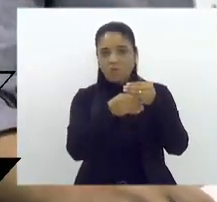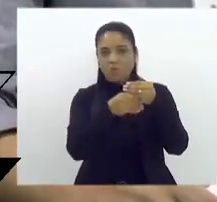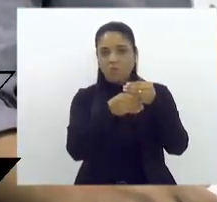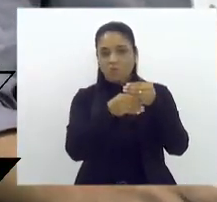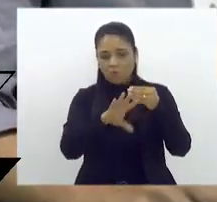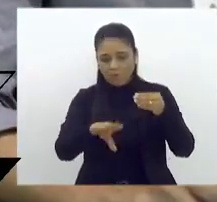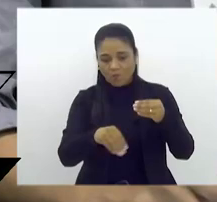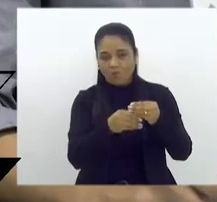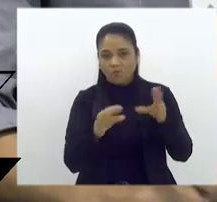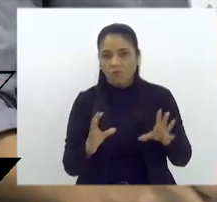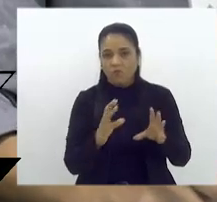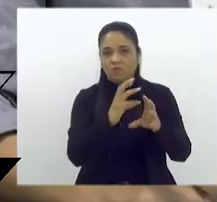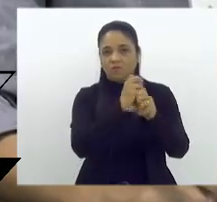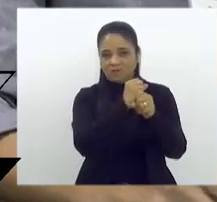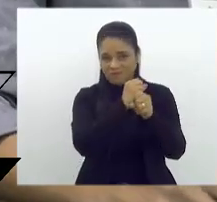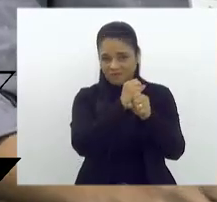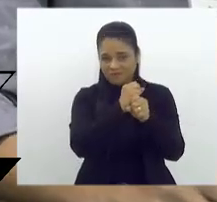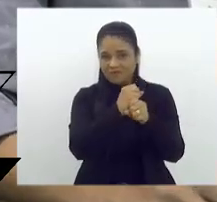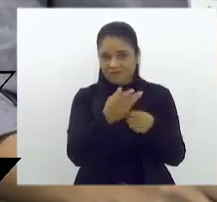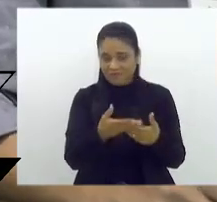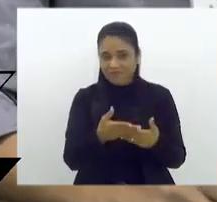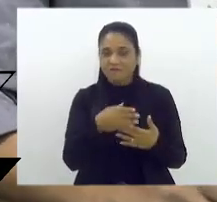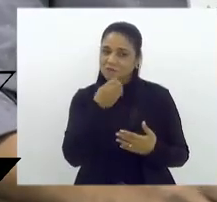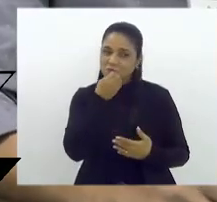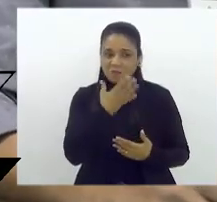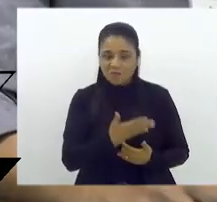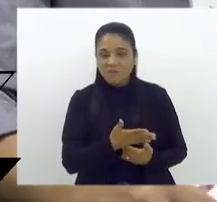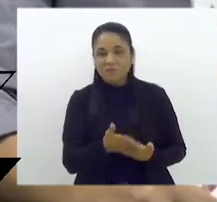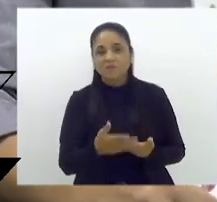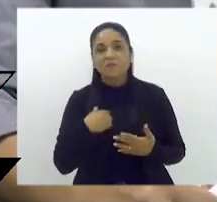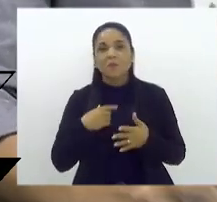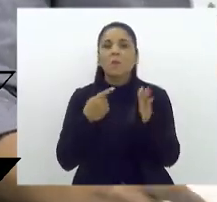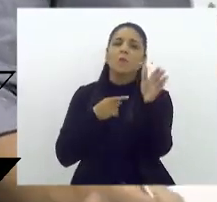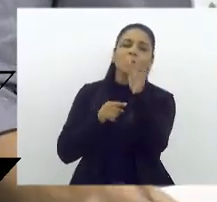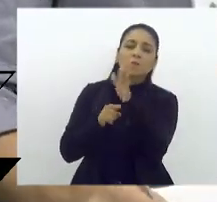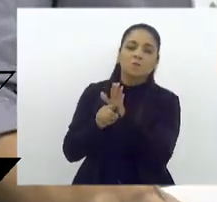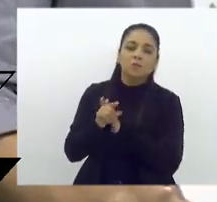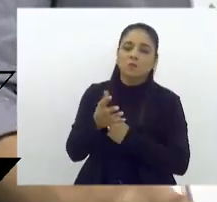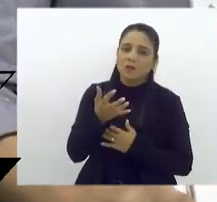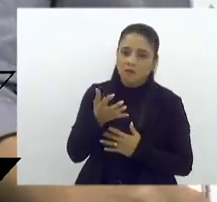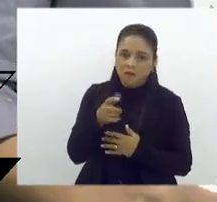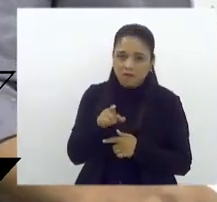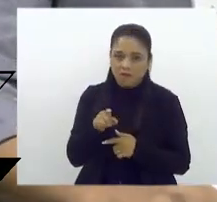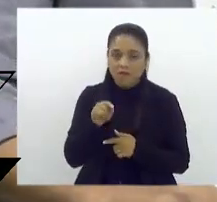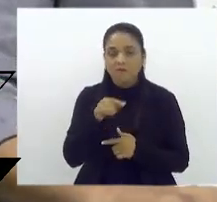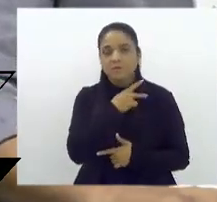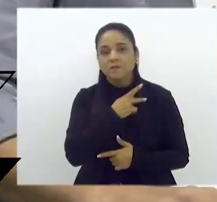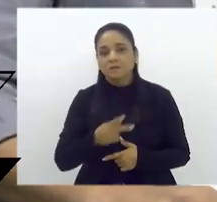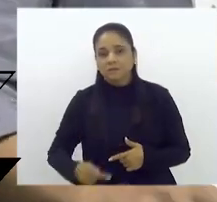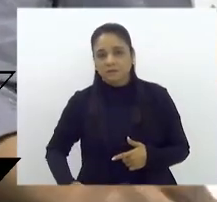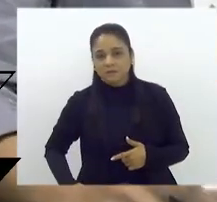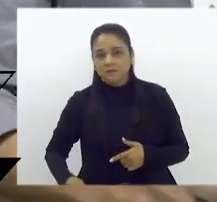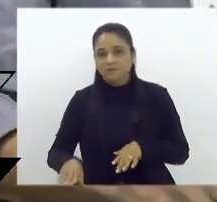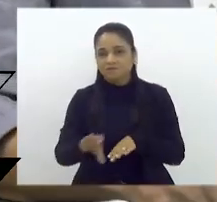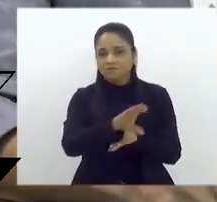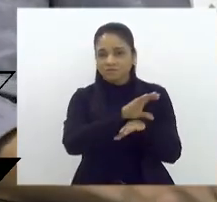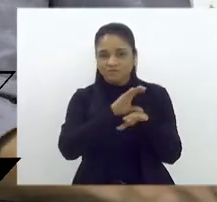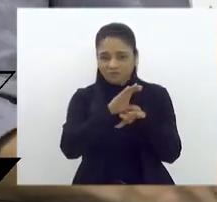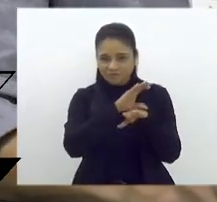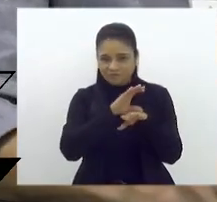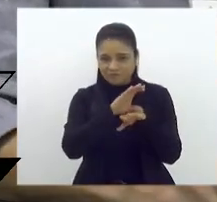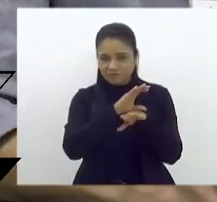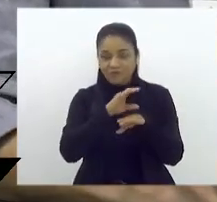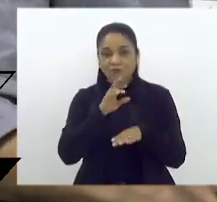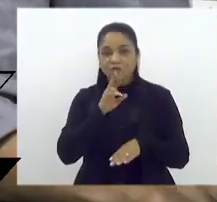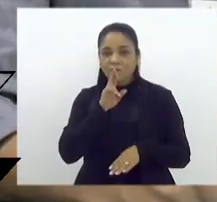emendas. Tudo bem. Mas então, o que eu queria perguntar a Vossa Excelência, presidente constitucionalista